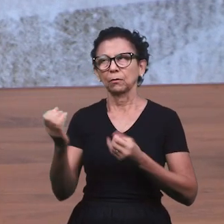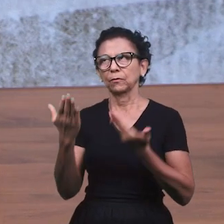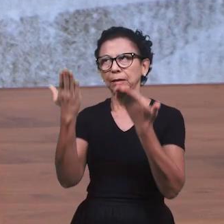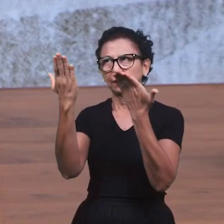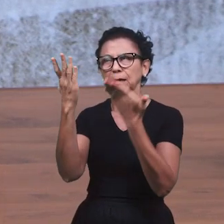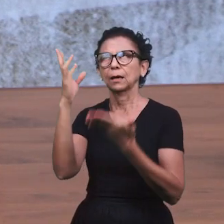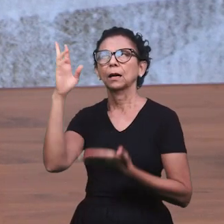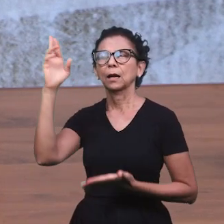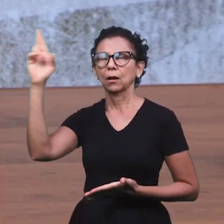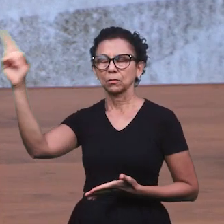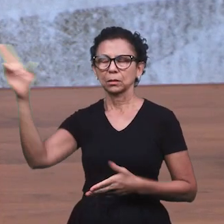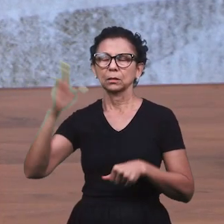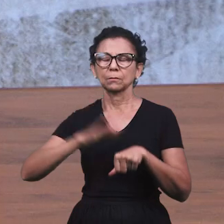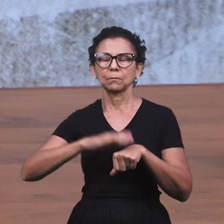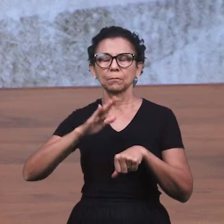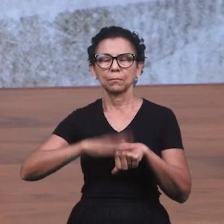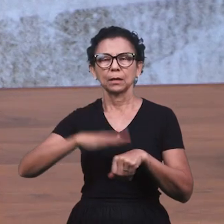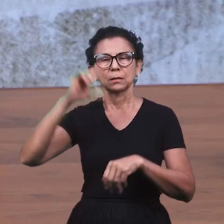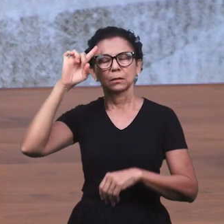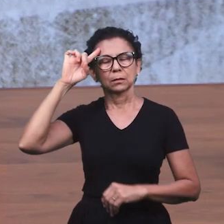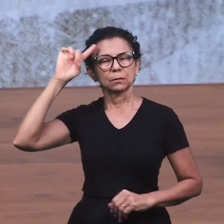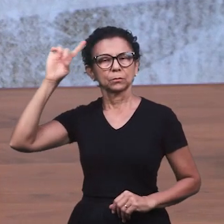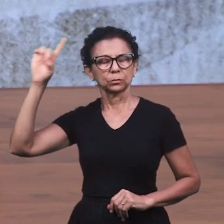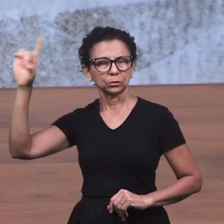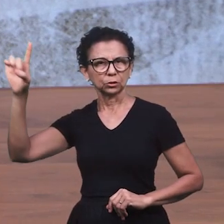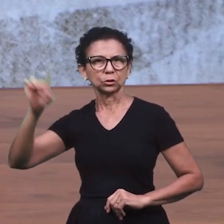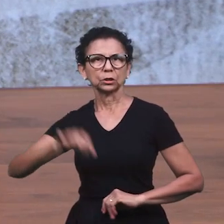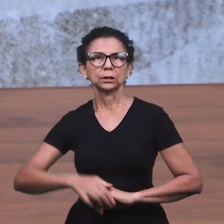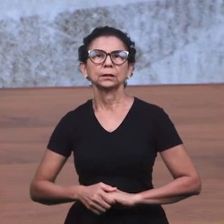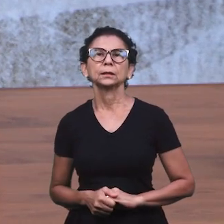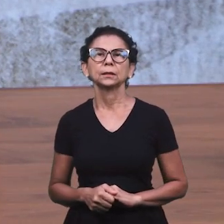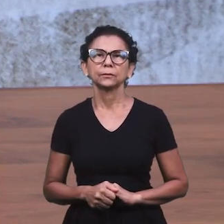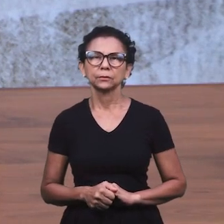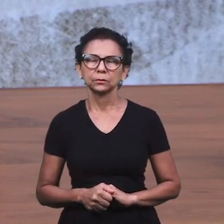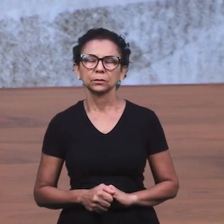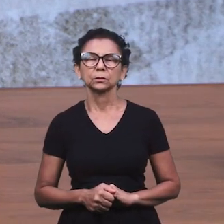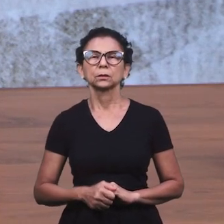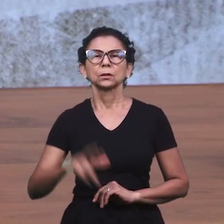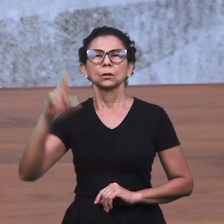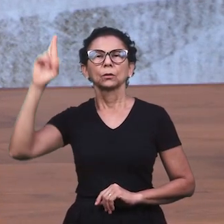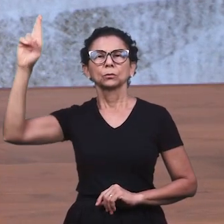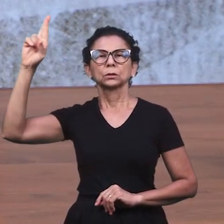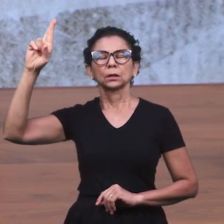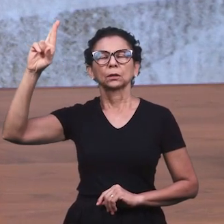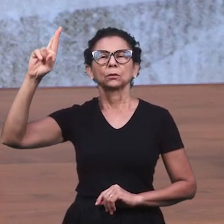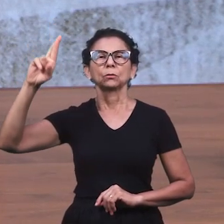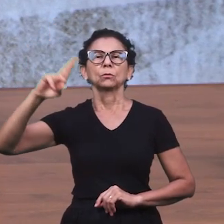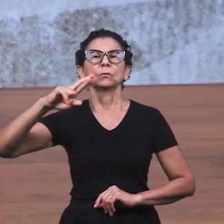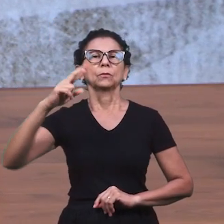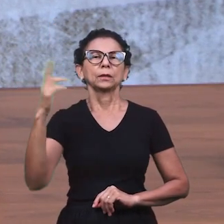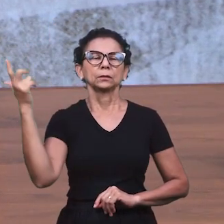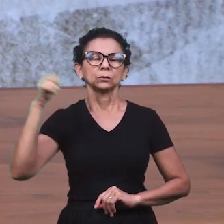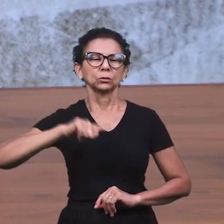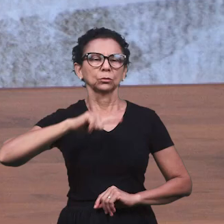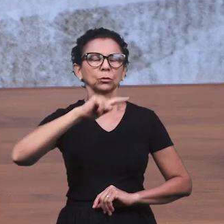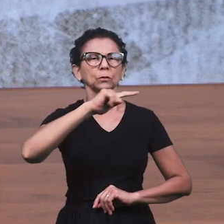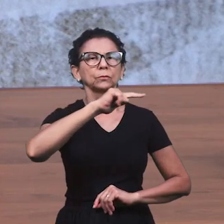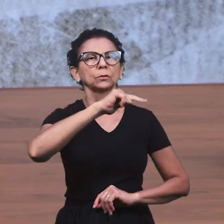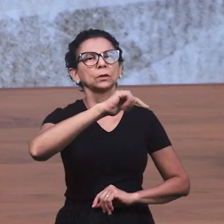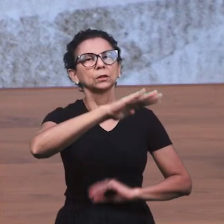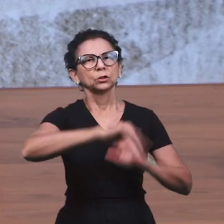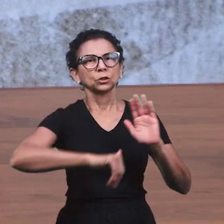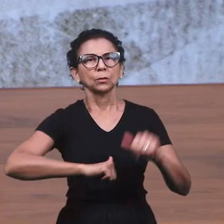dia apregoareis que tereis santa convocação. Nenhuma obra servil